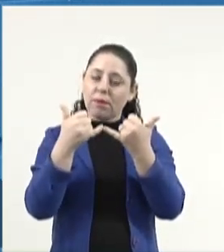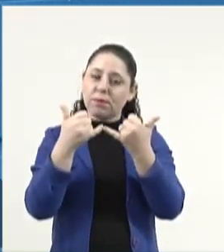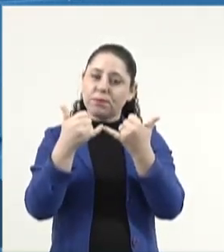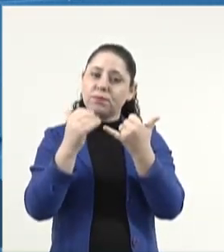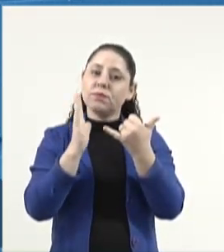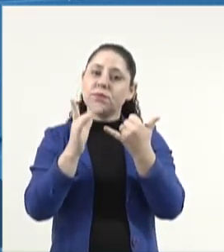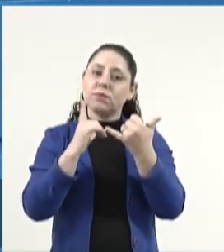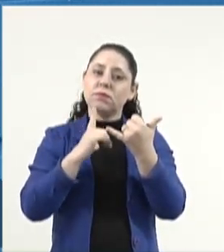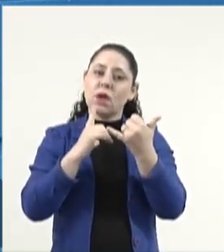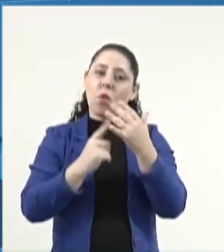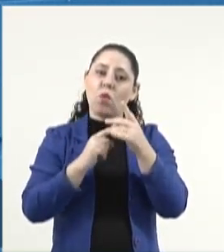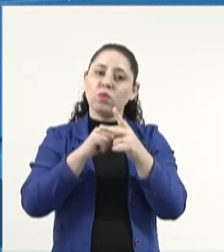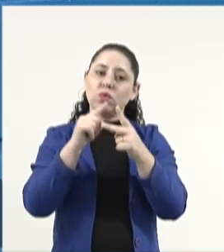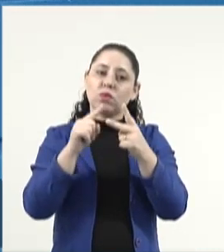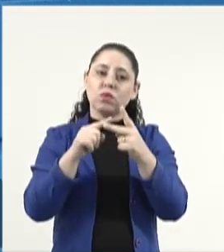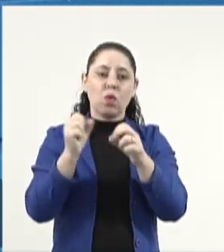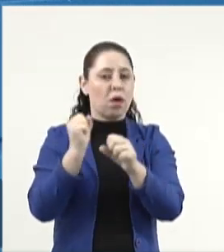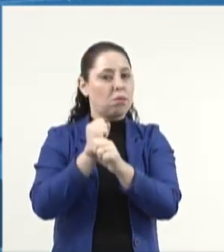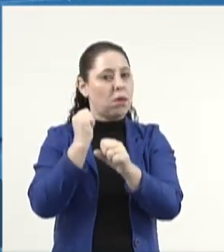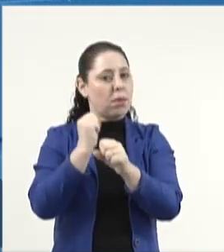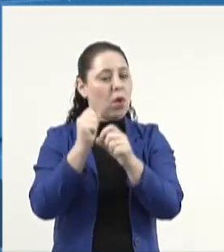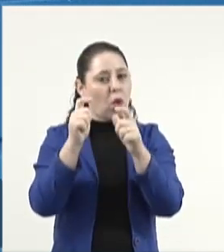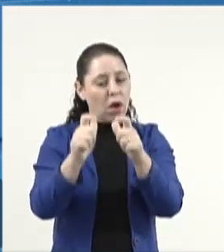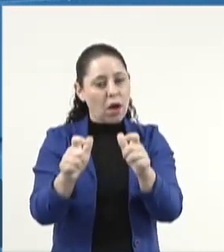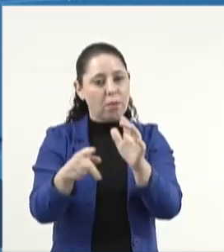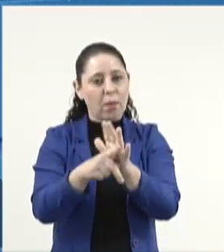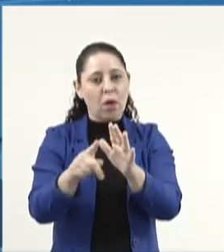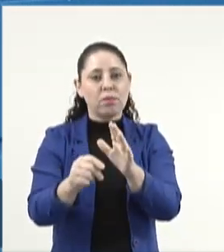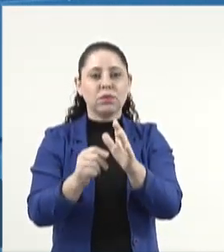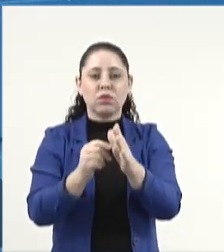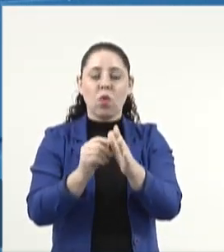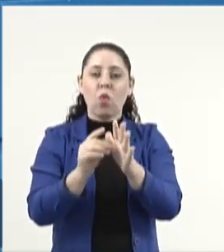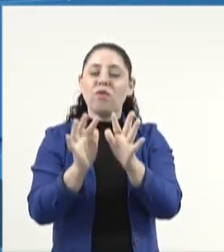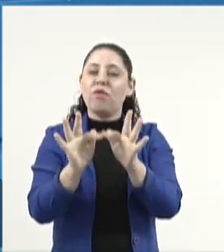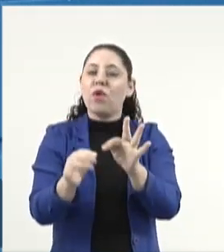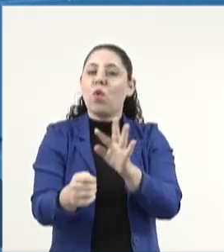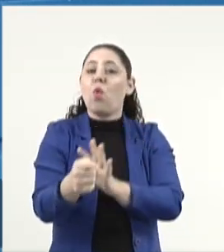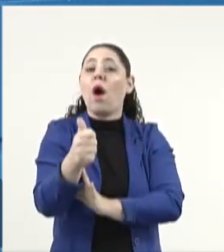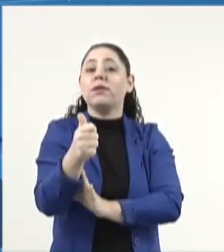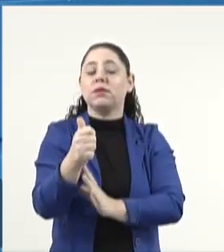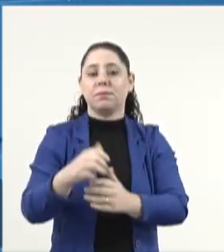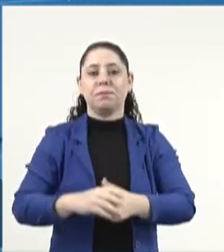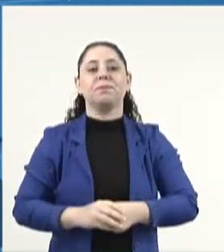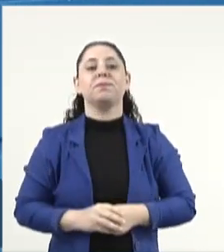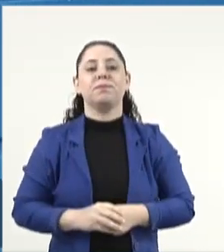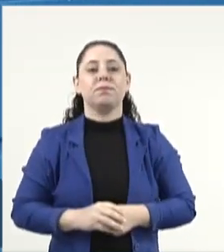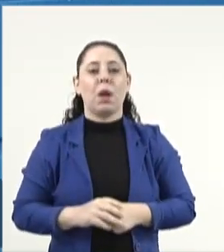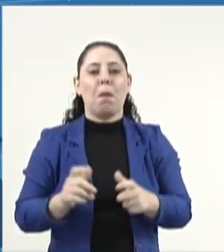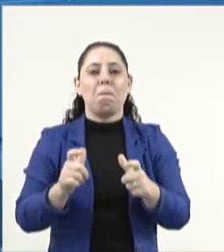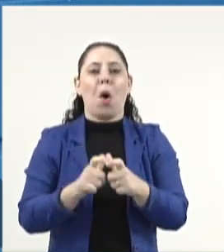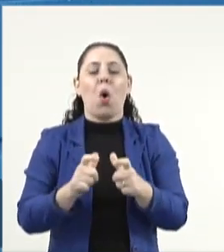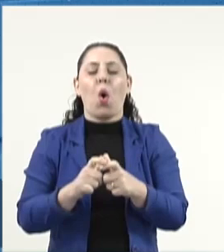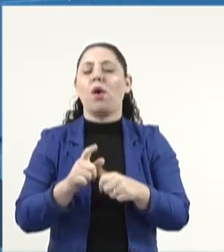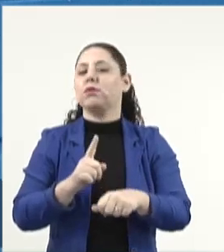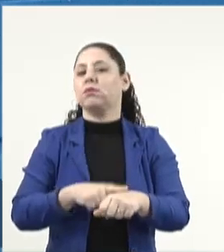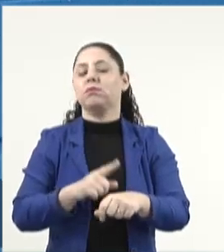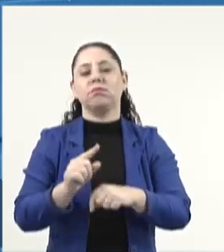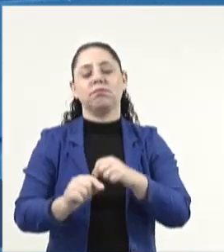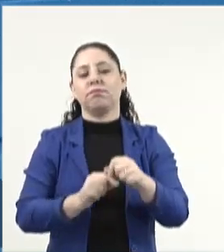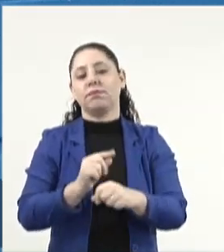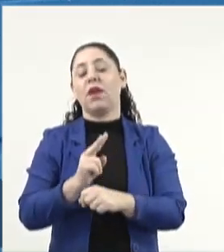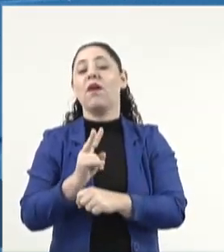já está sendo construído, está na reta final, e em pouco tempo